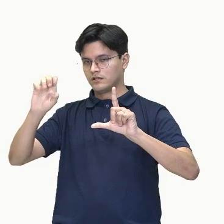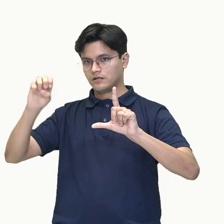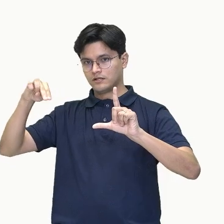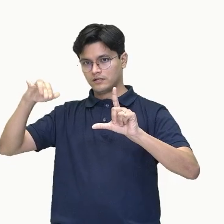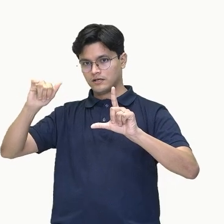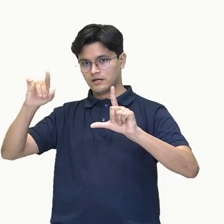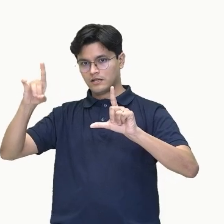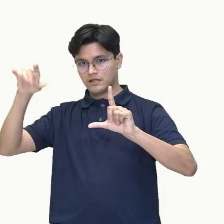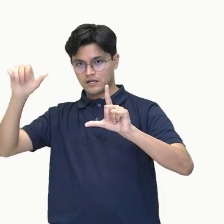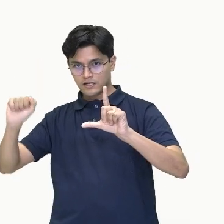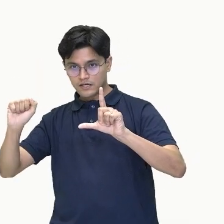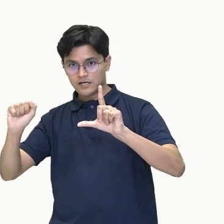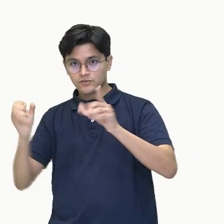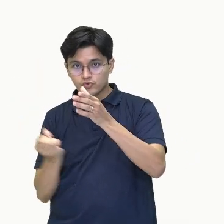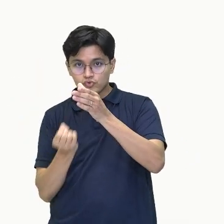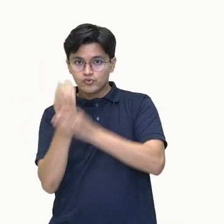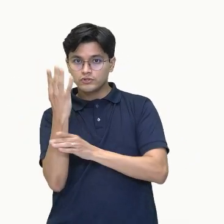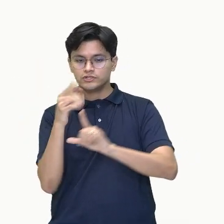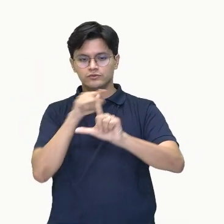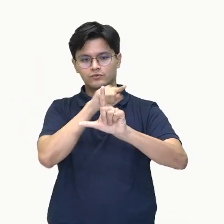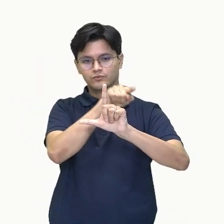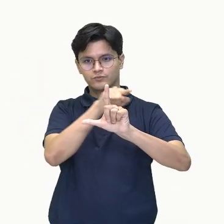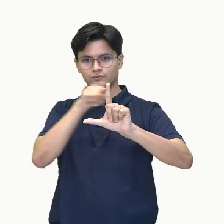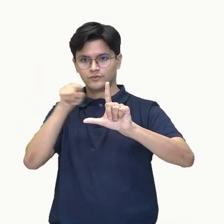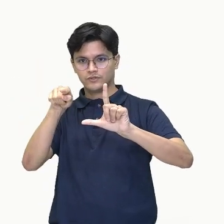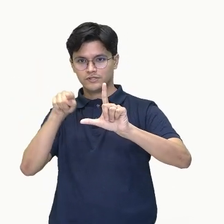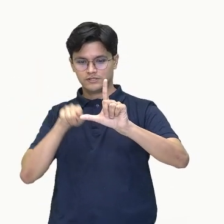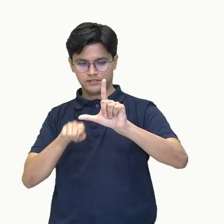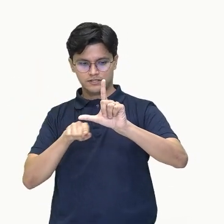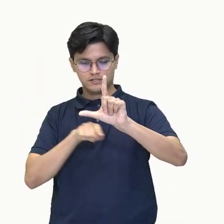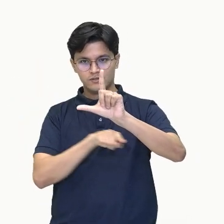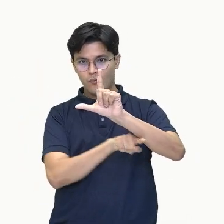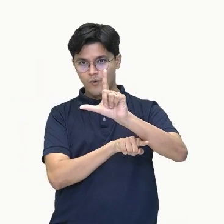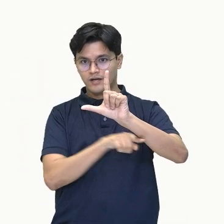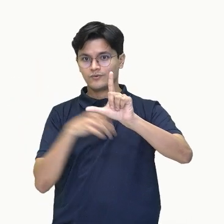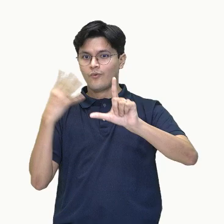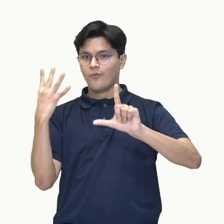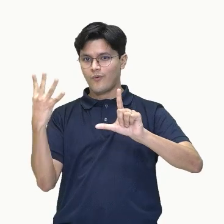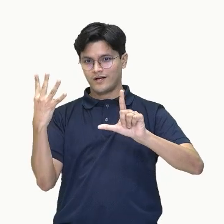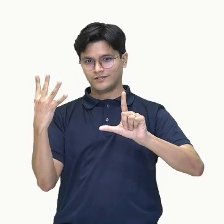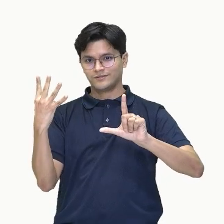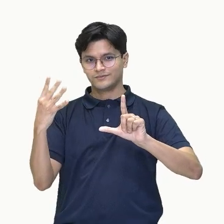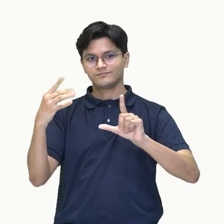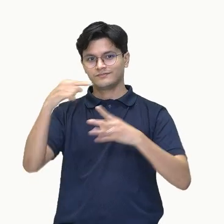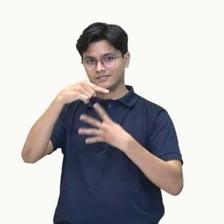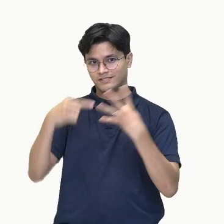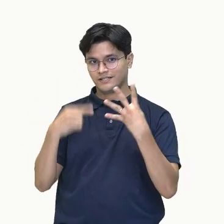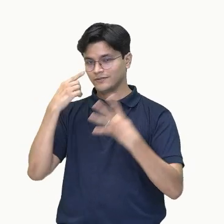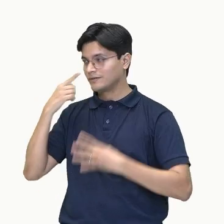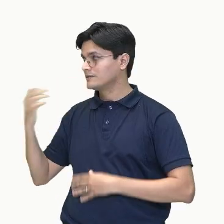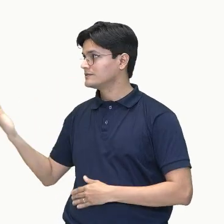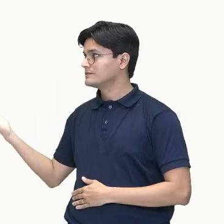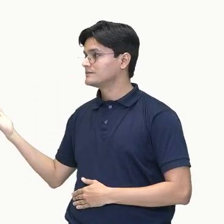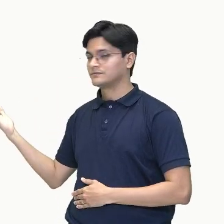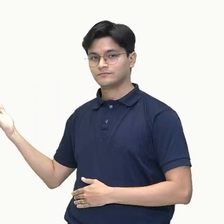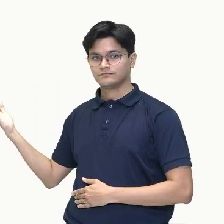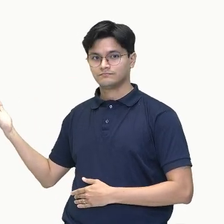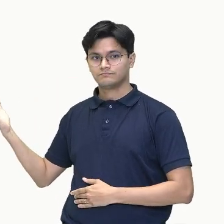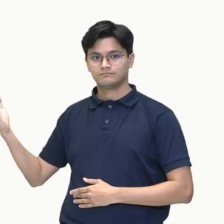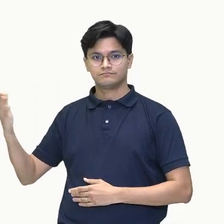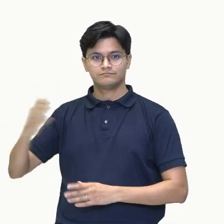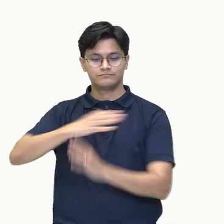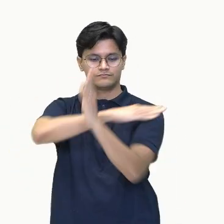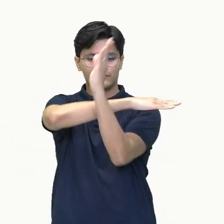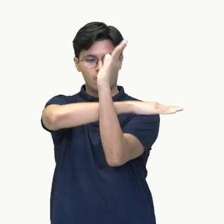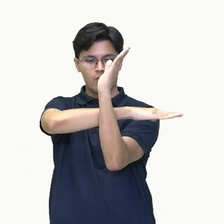espaços? Sim. Nós temos aí este espaço, este aqui, este e mais